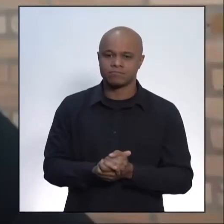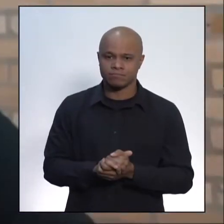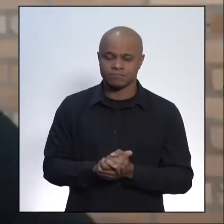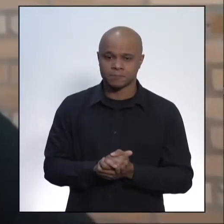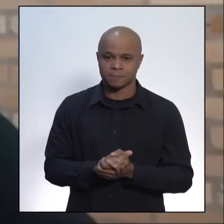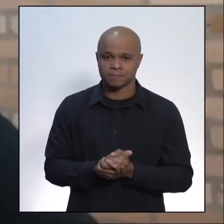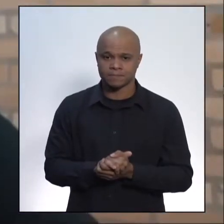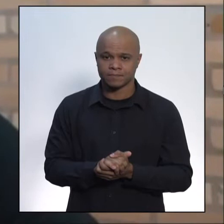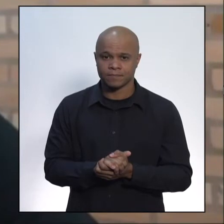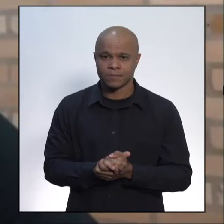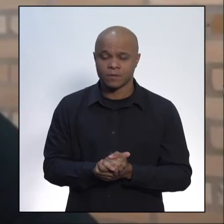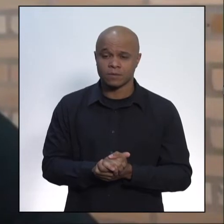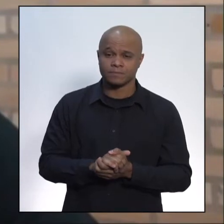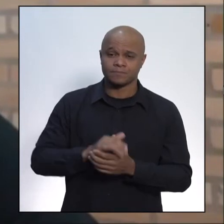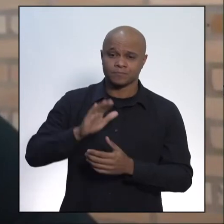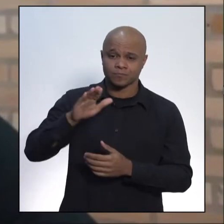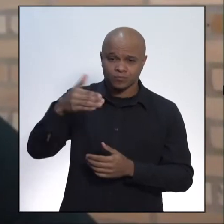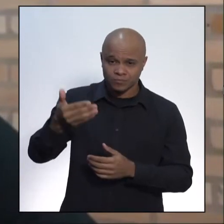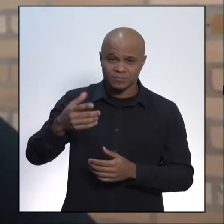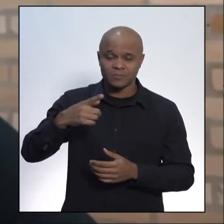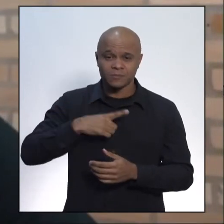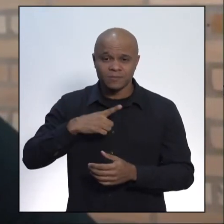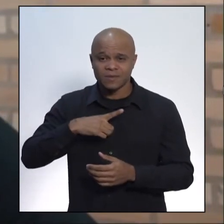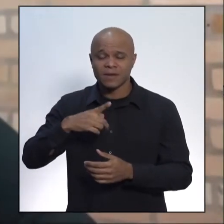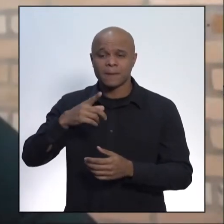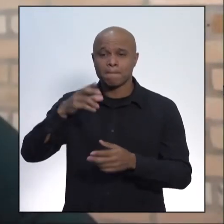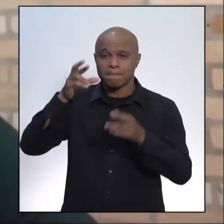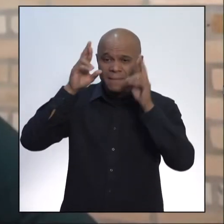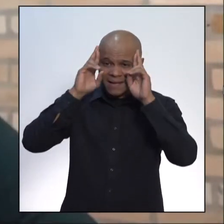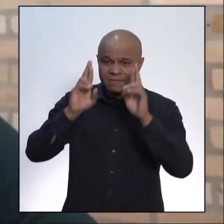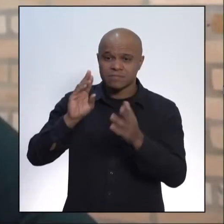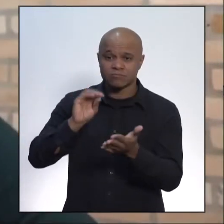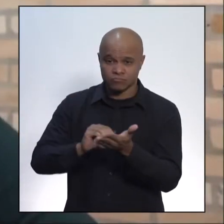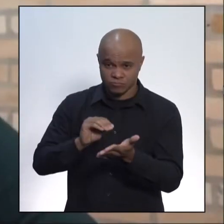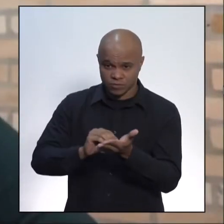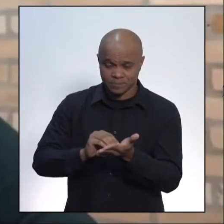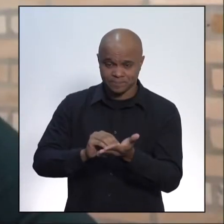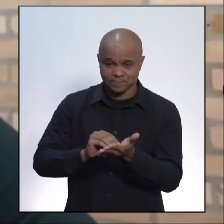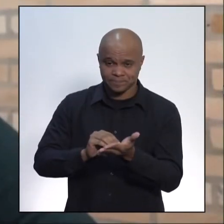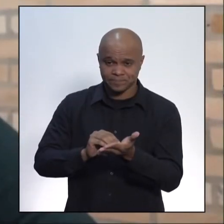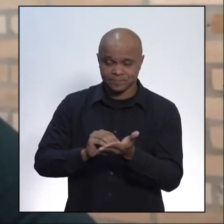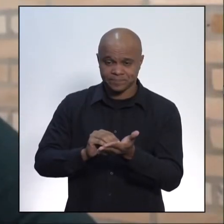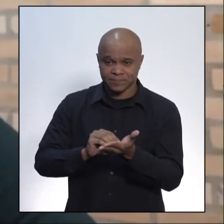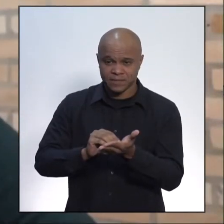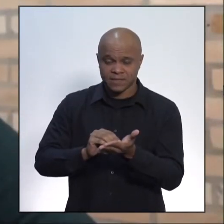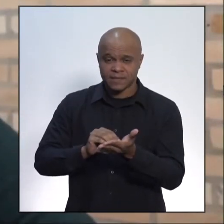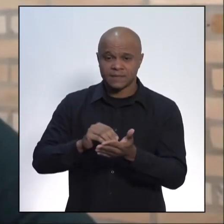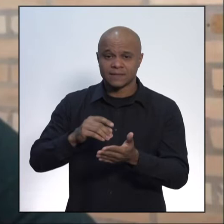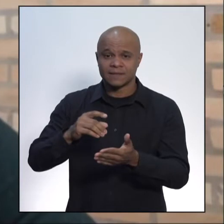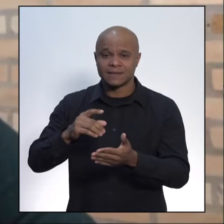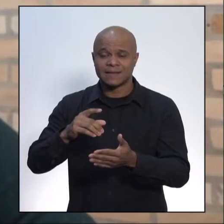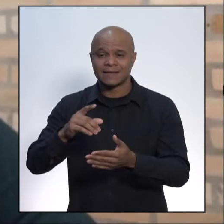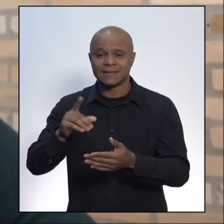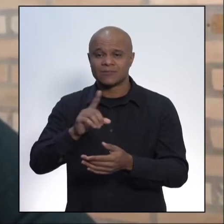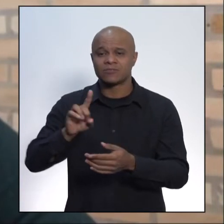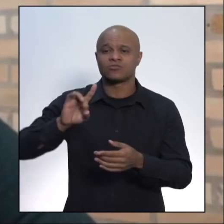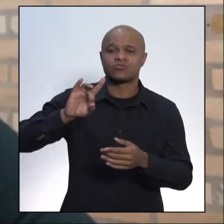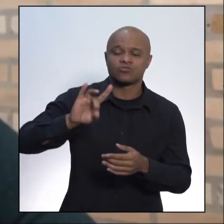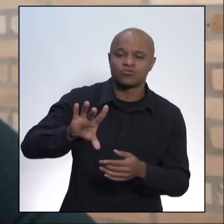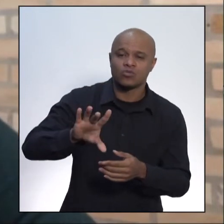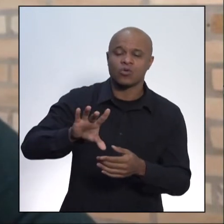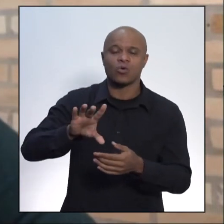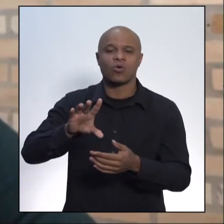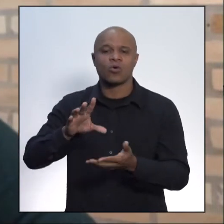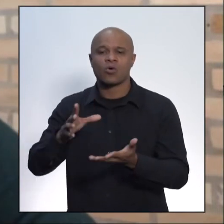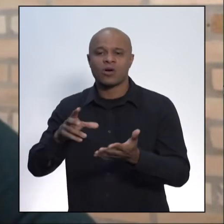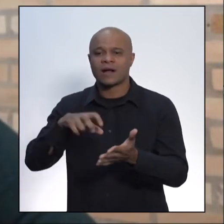Acho que quando fere, né, quando tem essa questão do desrespeito, é algo que extrapola uma situação de indisciplina. Então, quando